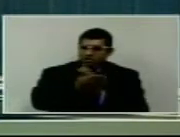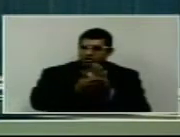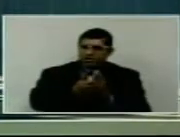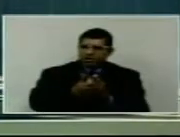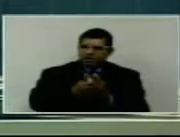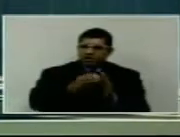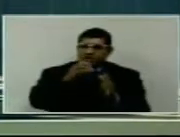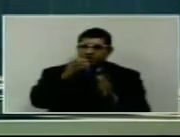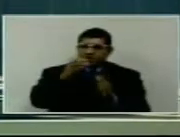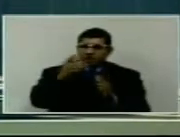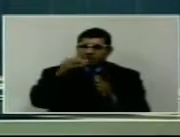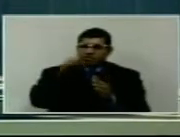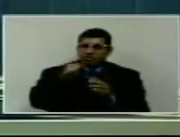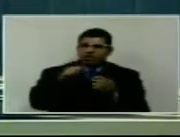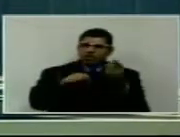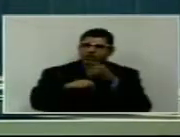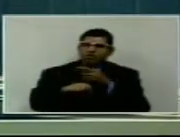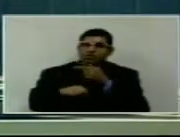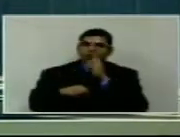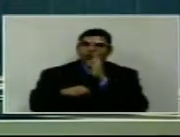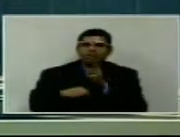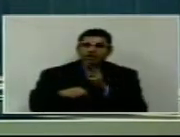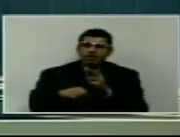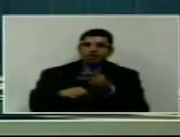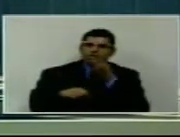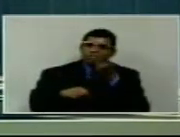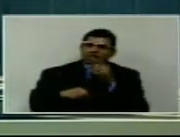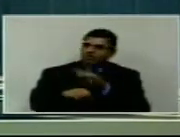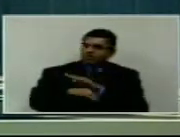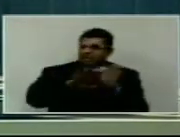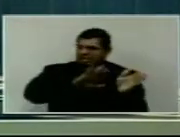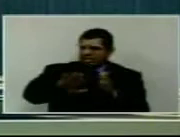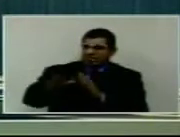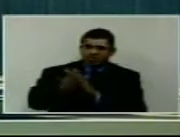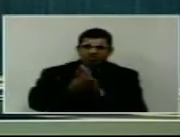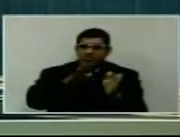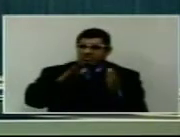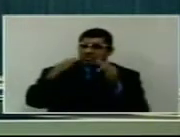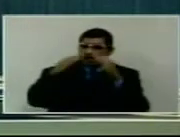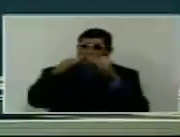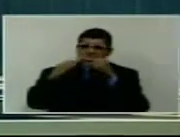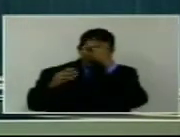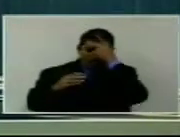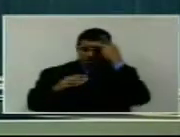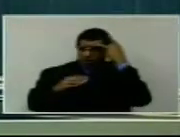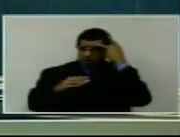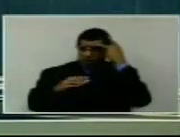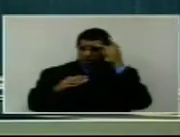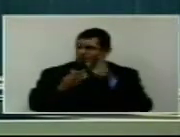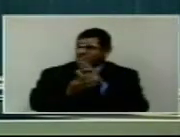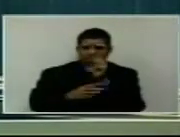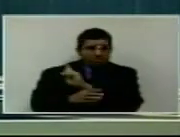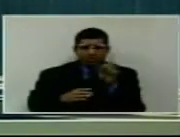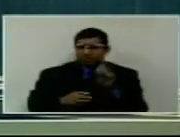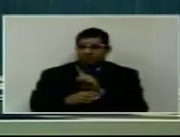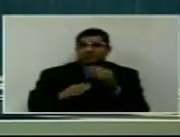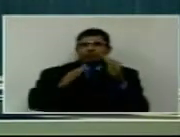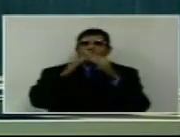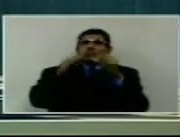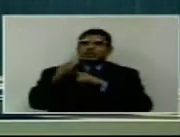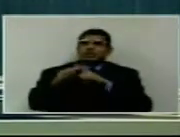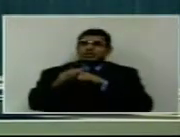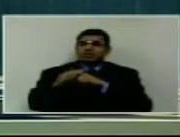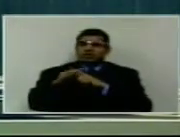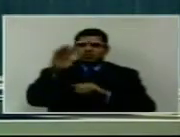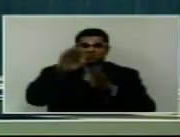da captadora com os reservatórios. Não estou falando nem as ligações para a casa das pessoas. Obras que têm